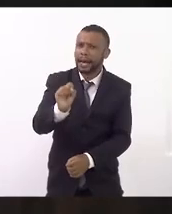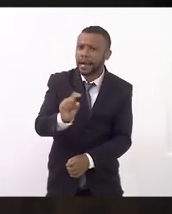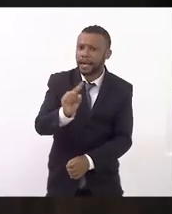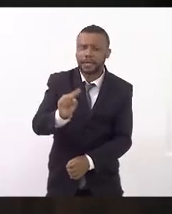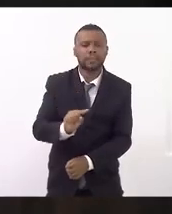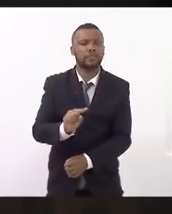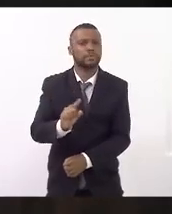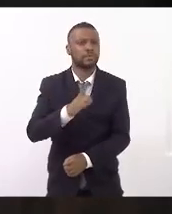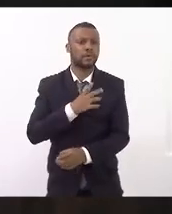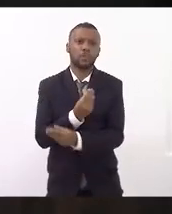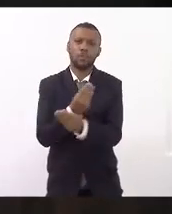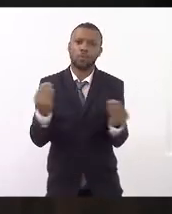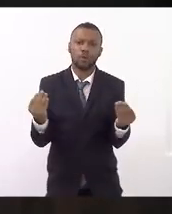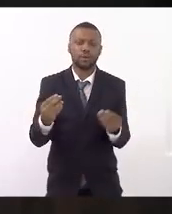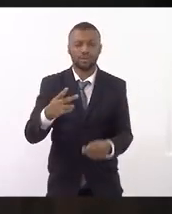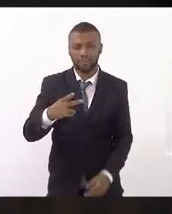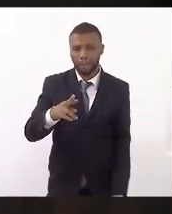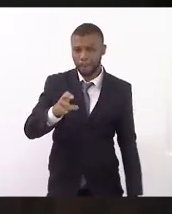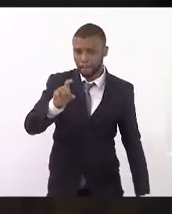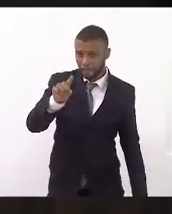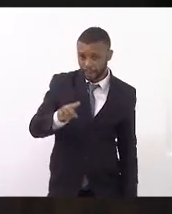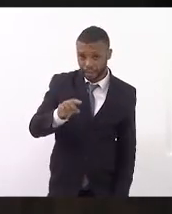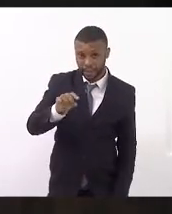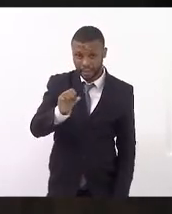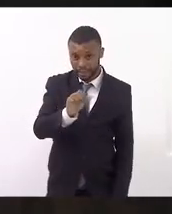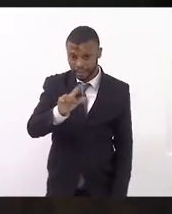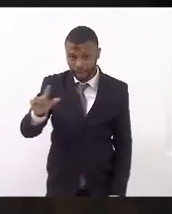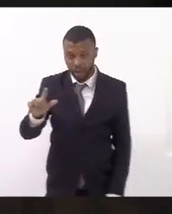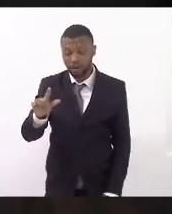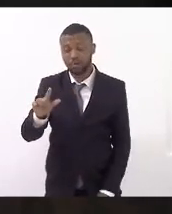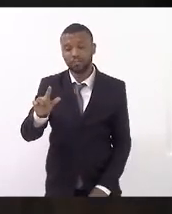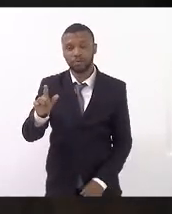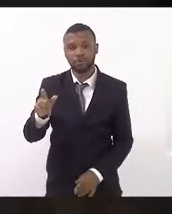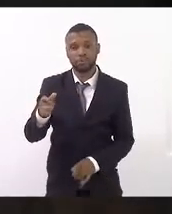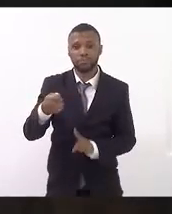pré-sal, em janeiro, reinjetou